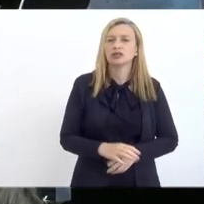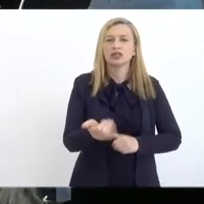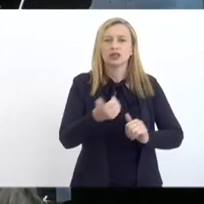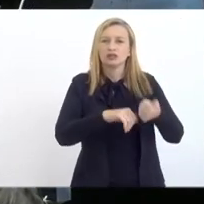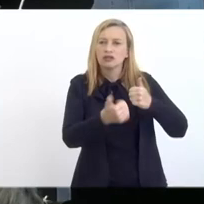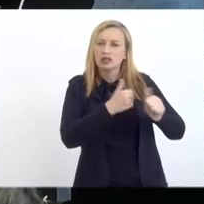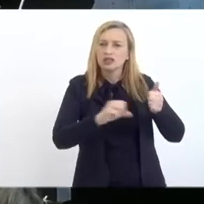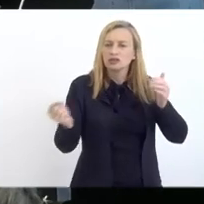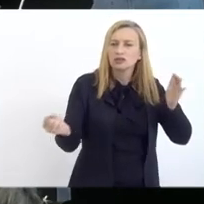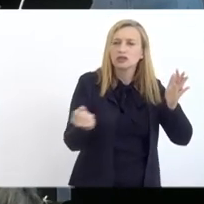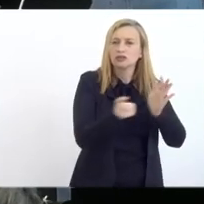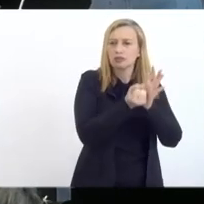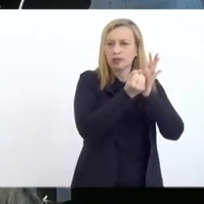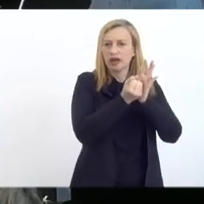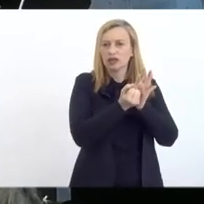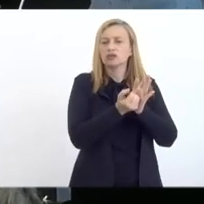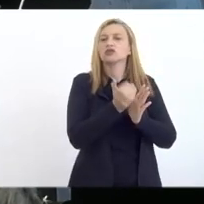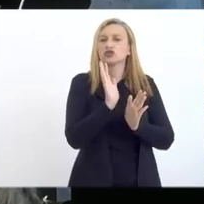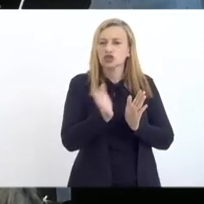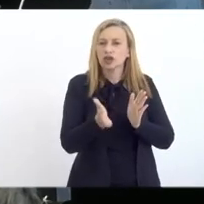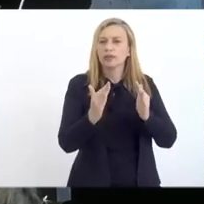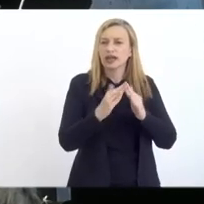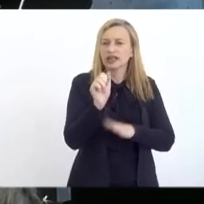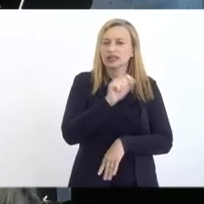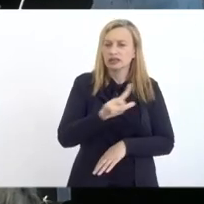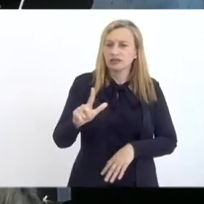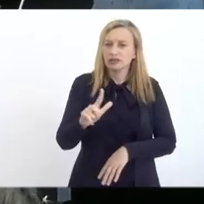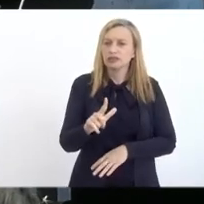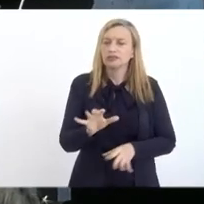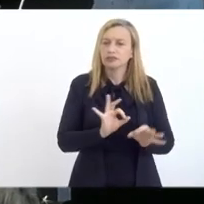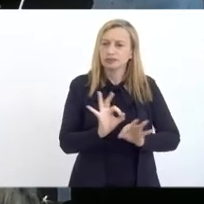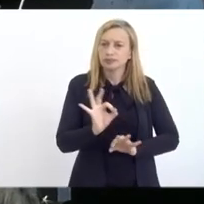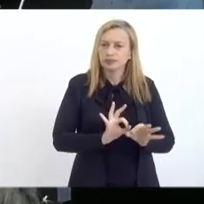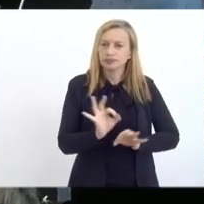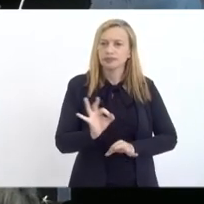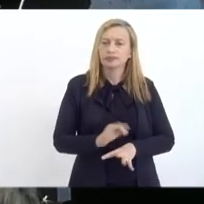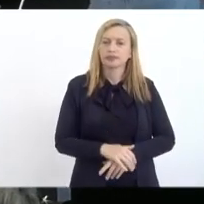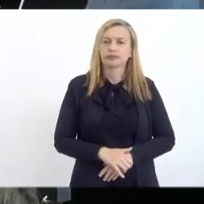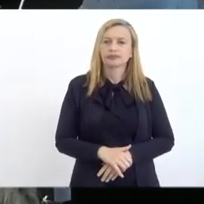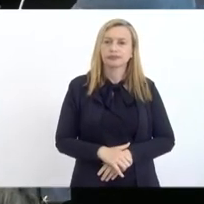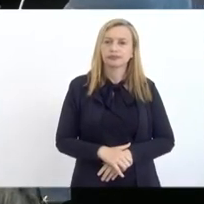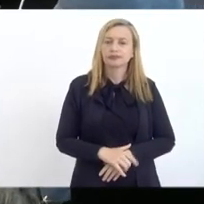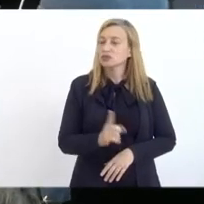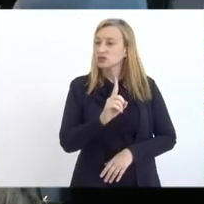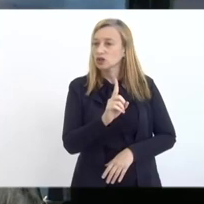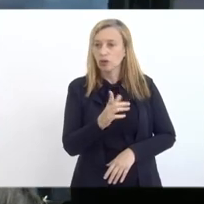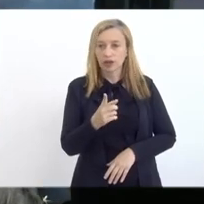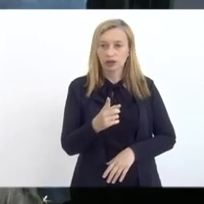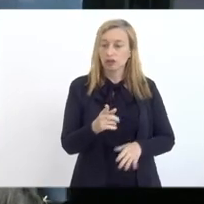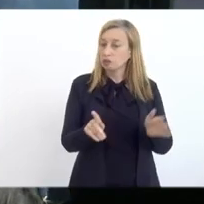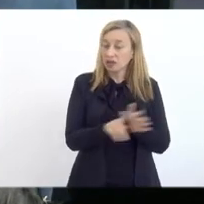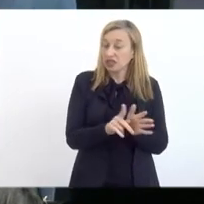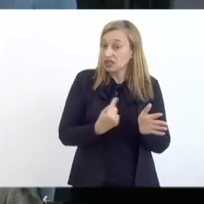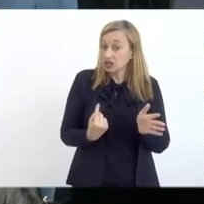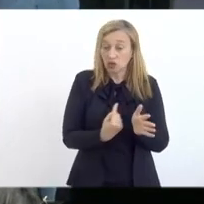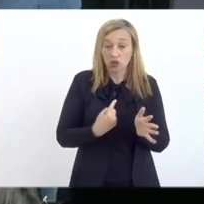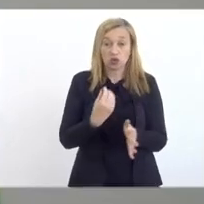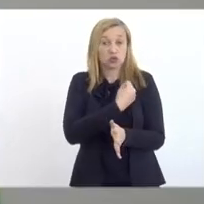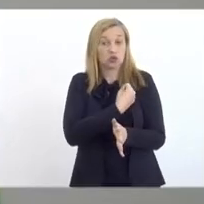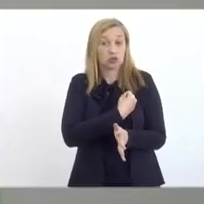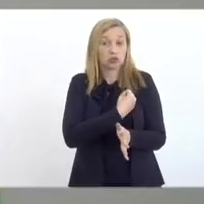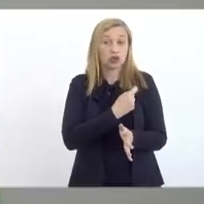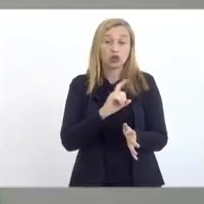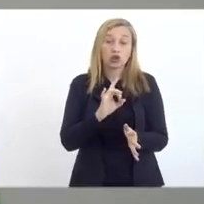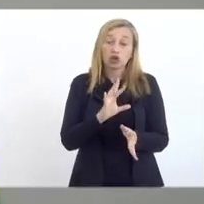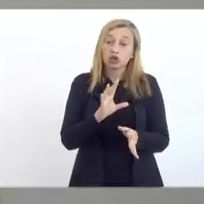avaliação de impacto feito pela Casa Civil. Tá? Então, também não é nosso os números, evidentemente, a gente faz a